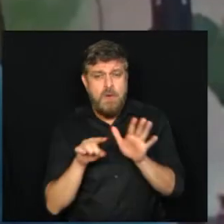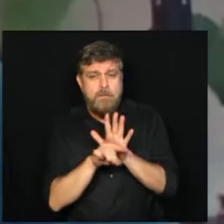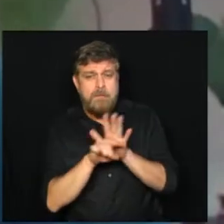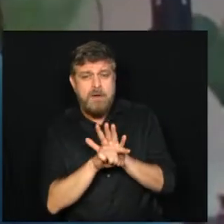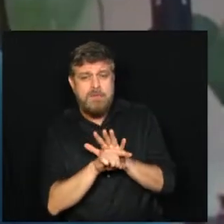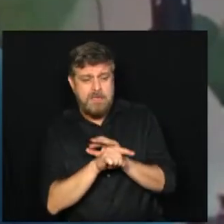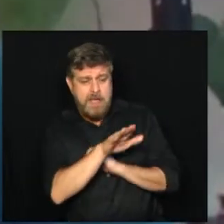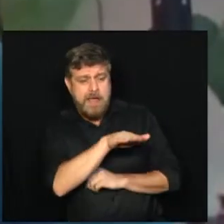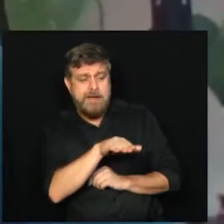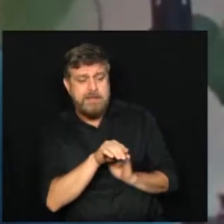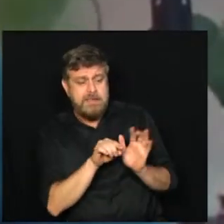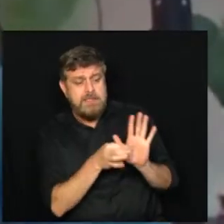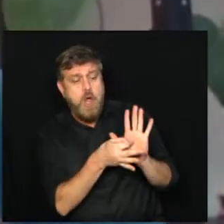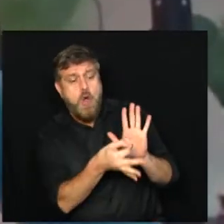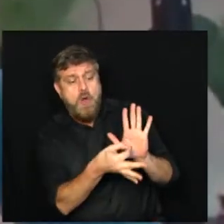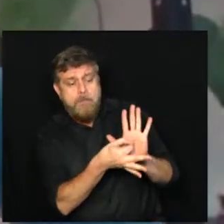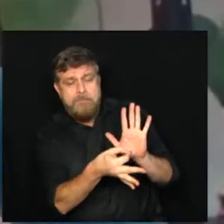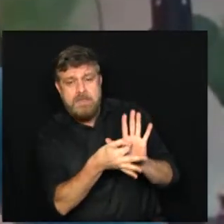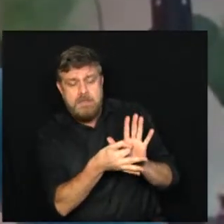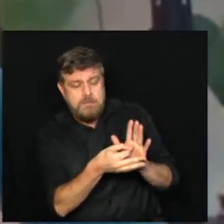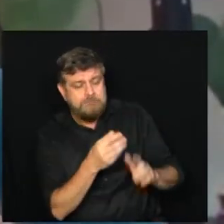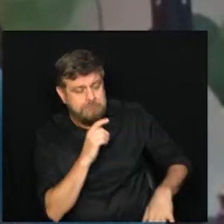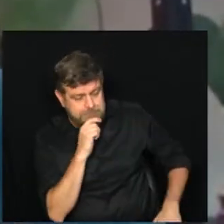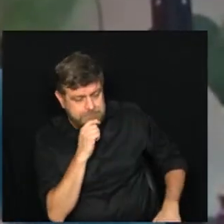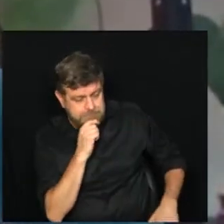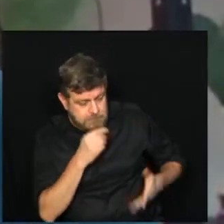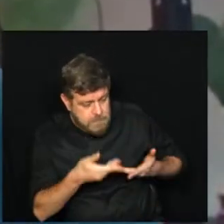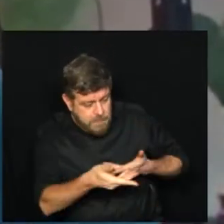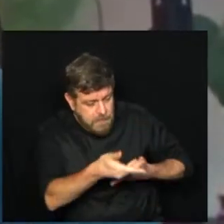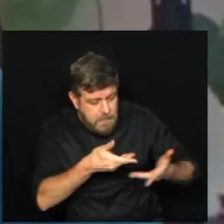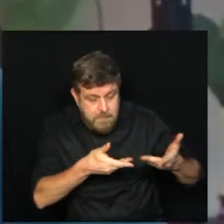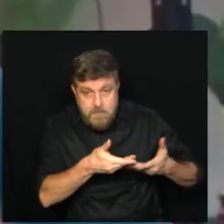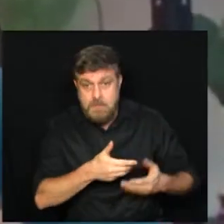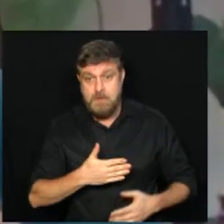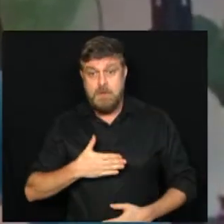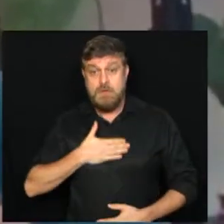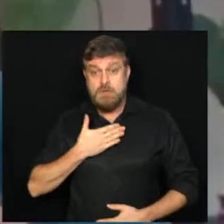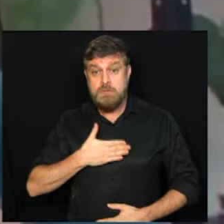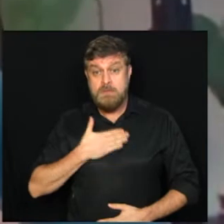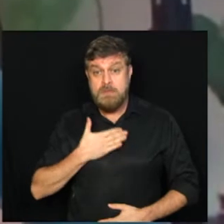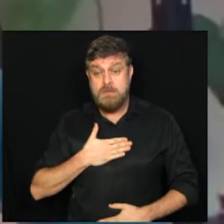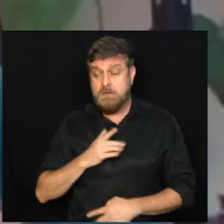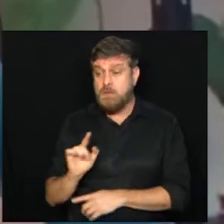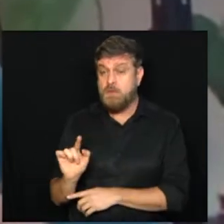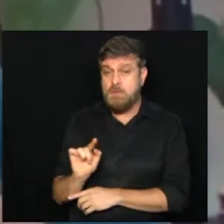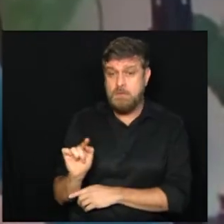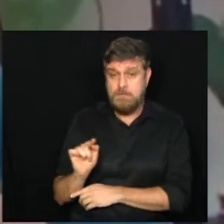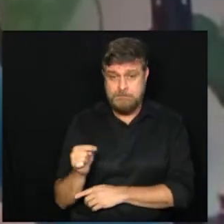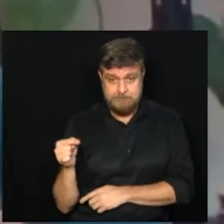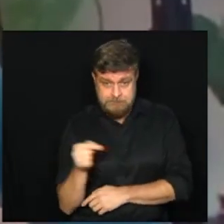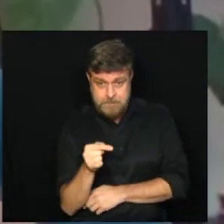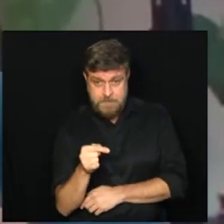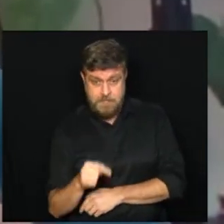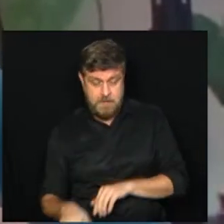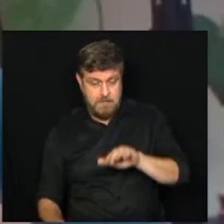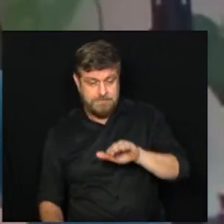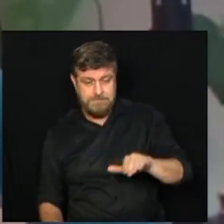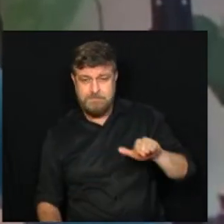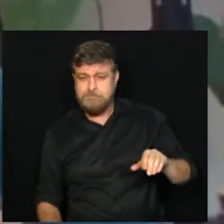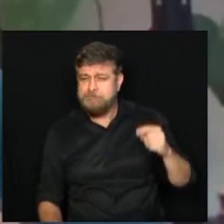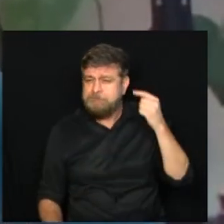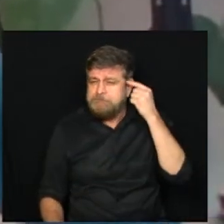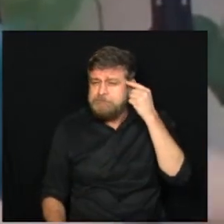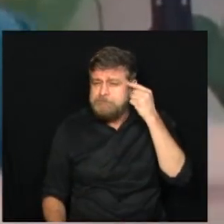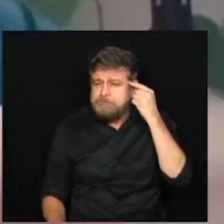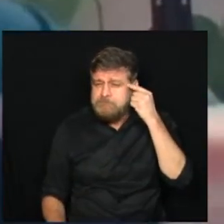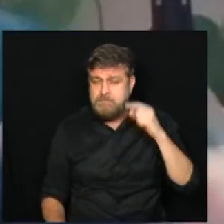crianças, foi assim, foi surpreendente, porque elas tinham na cabeça